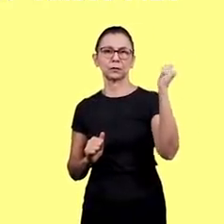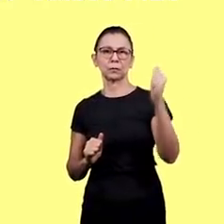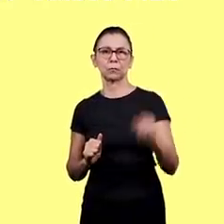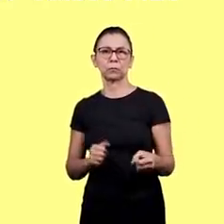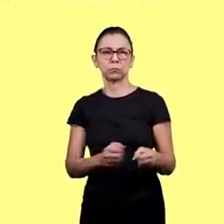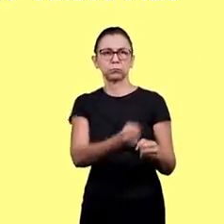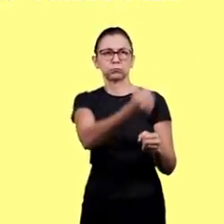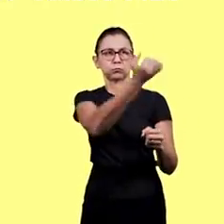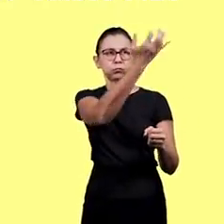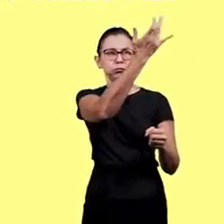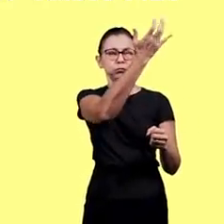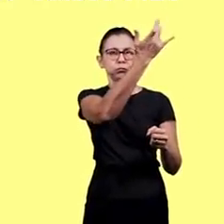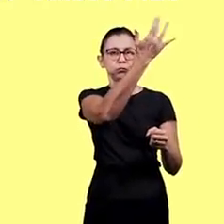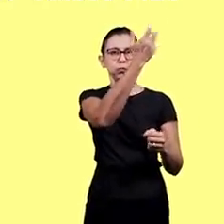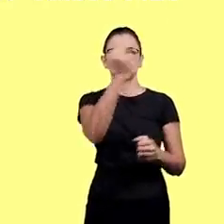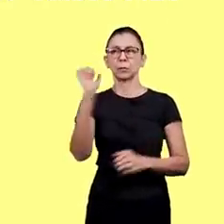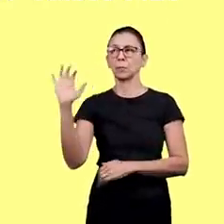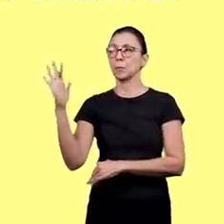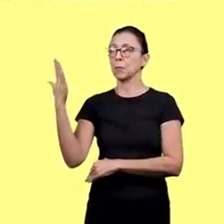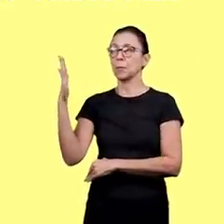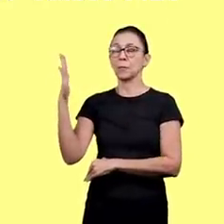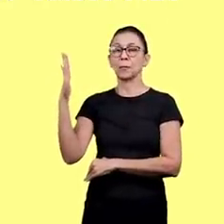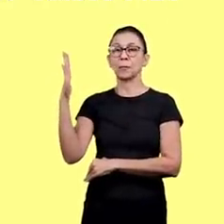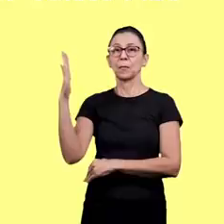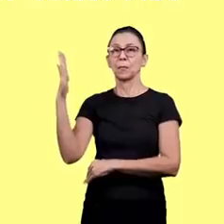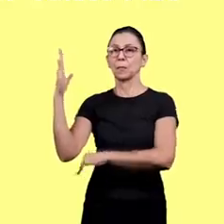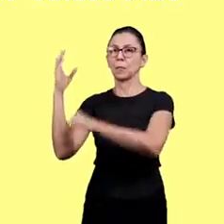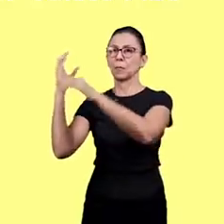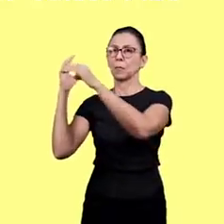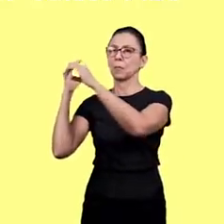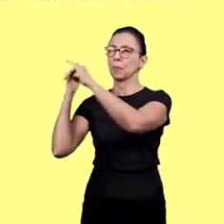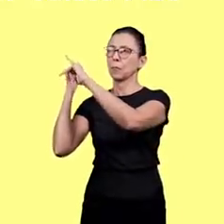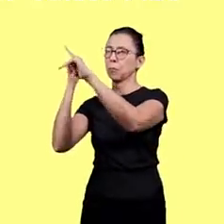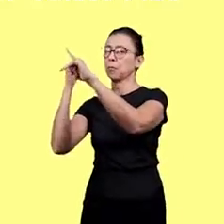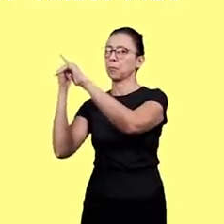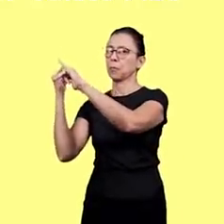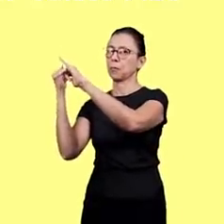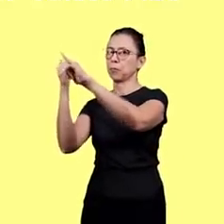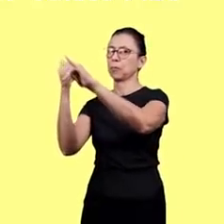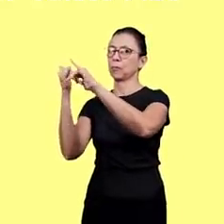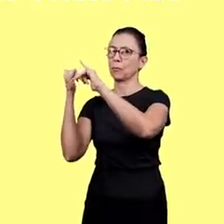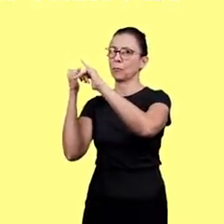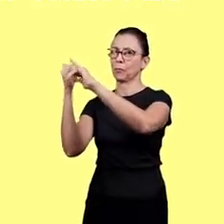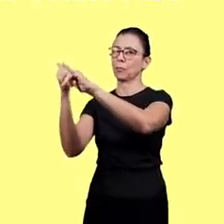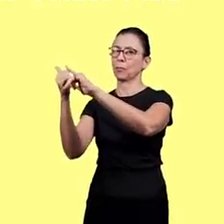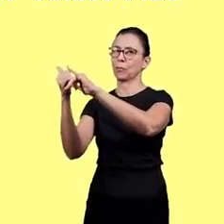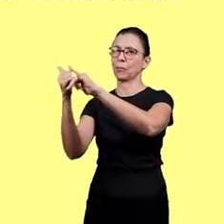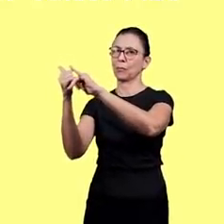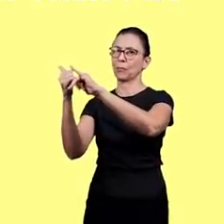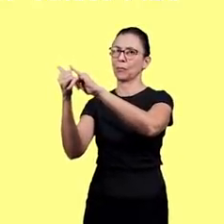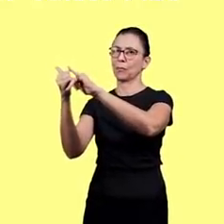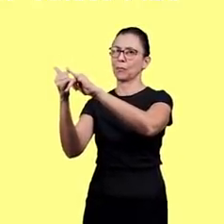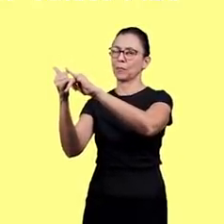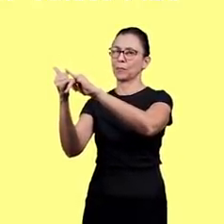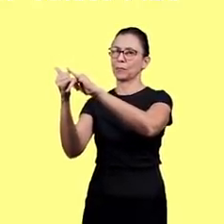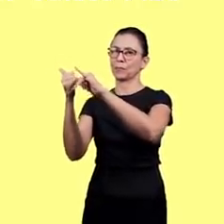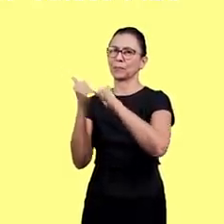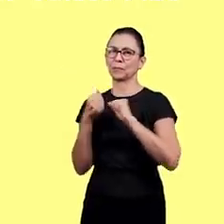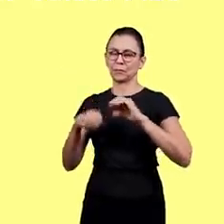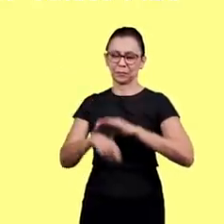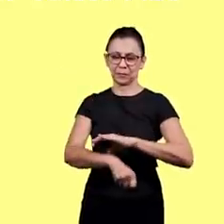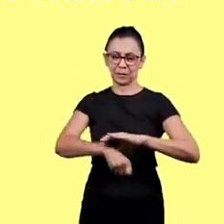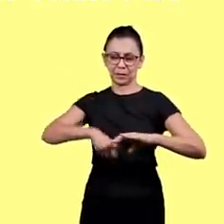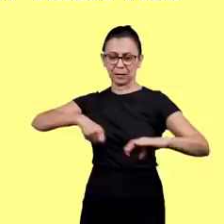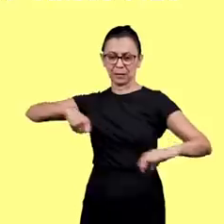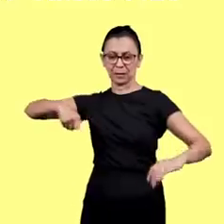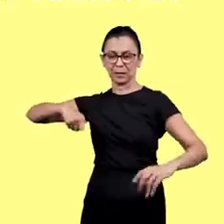tochas acesas e nas suas mãos direitas as buzinas para tocarem, e clamaram, espada